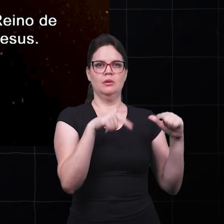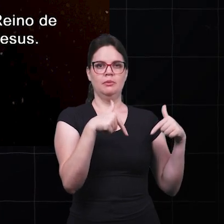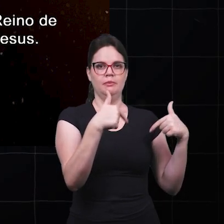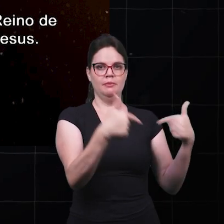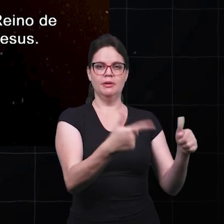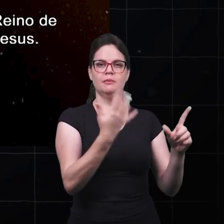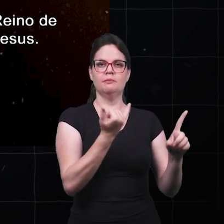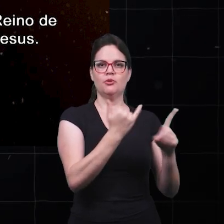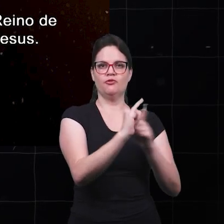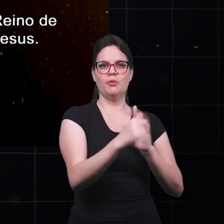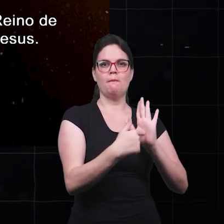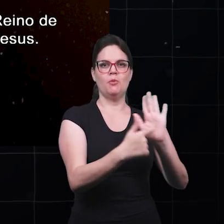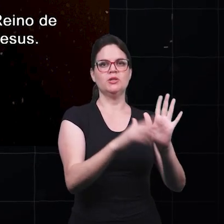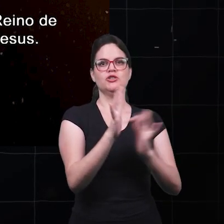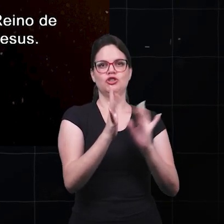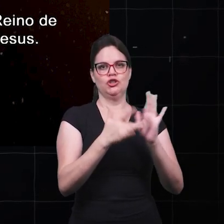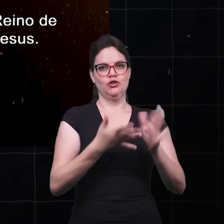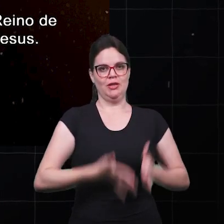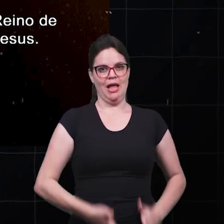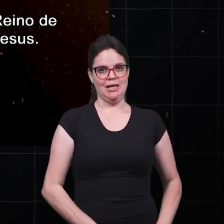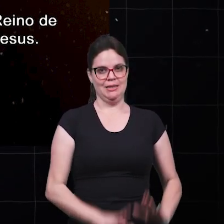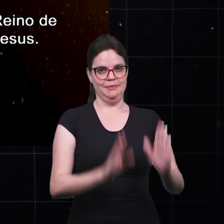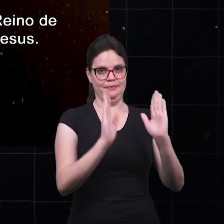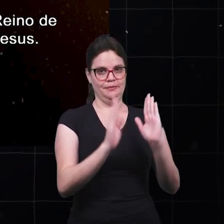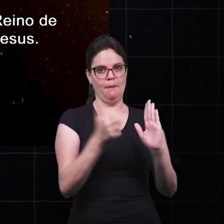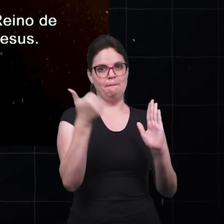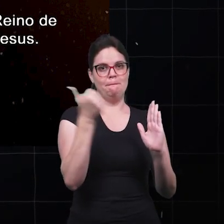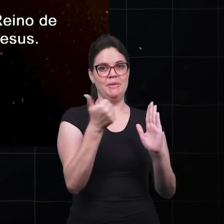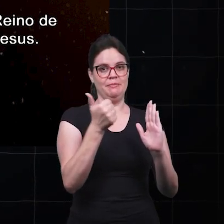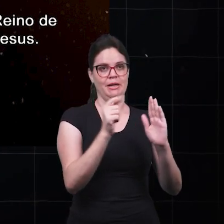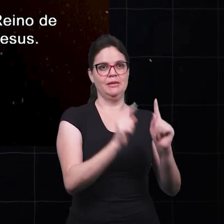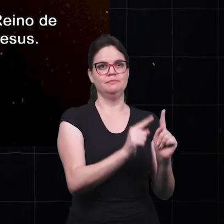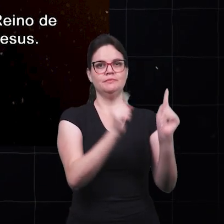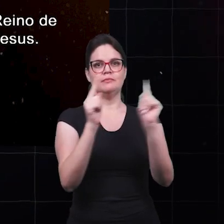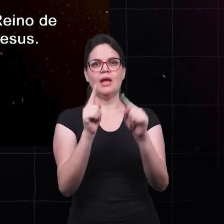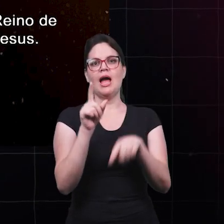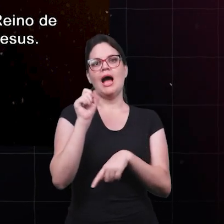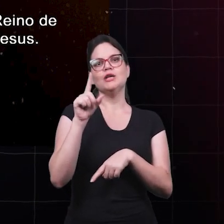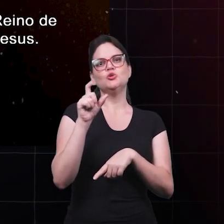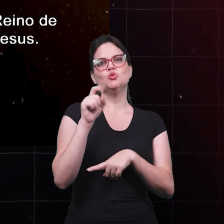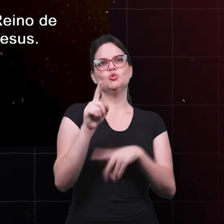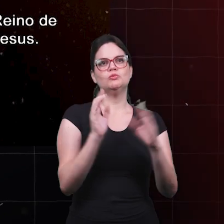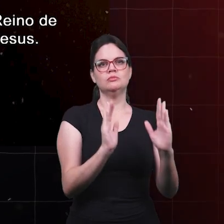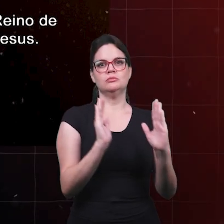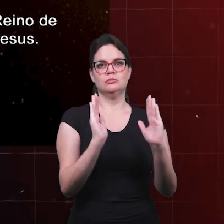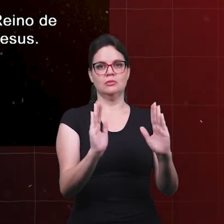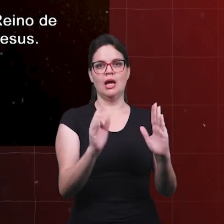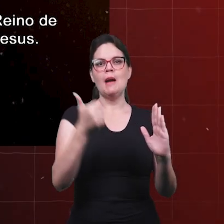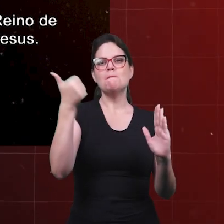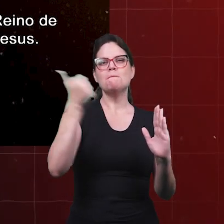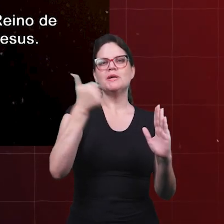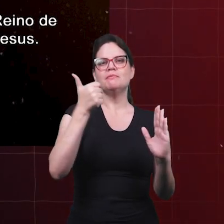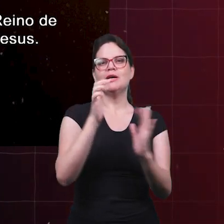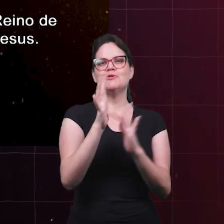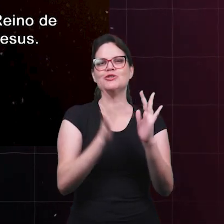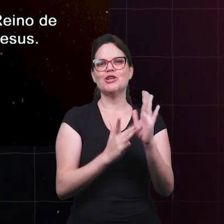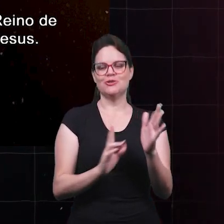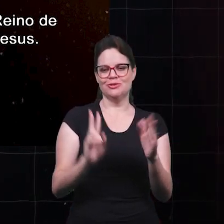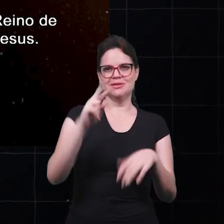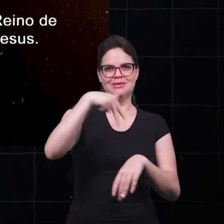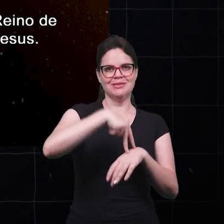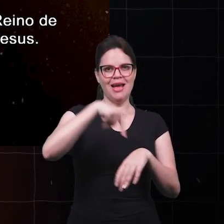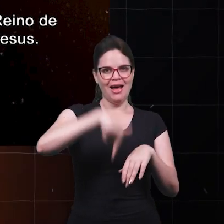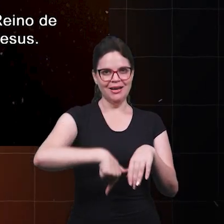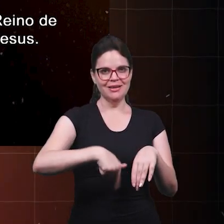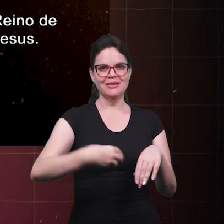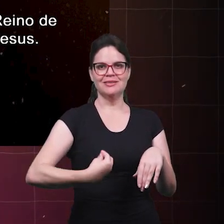profetizando esse momento. E aí vem a primeira vinda de Jesus, a primeira vinda de Cristo é o seu nascimento. Nascimento, aí tem o ministério de Jesus,